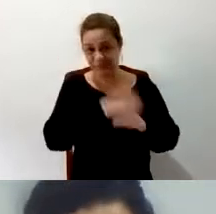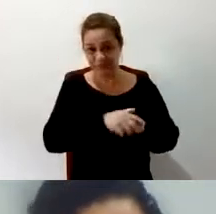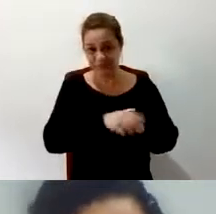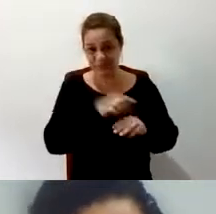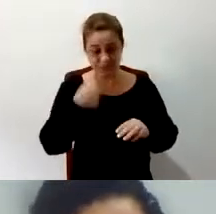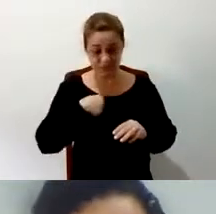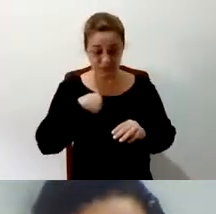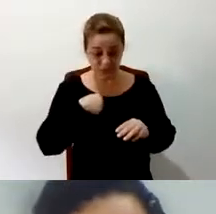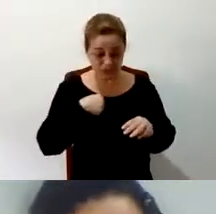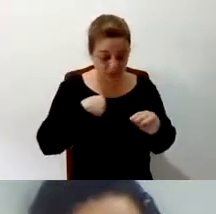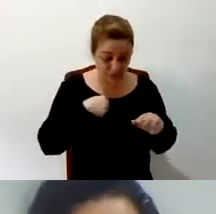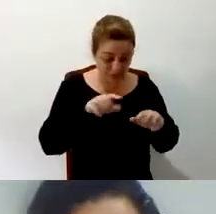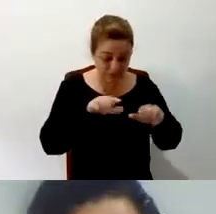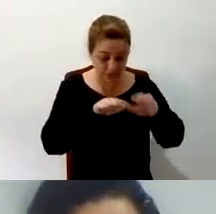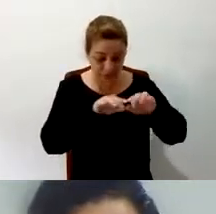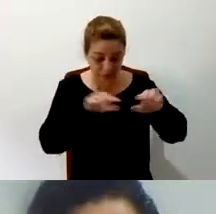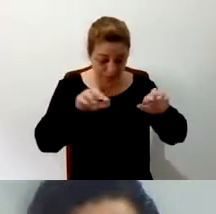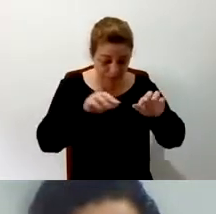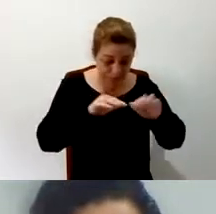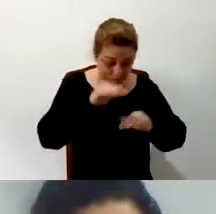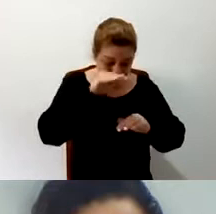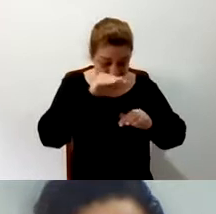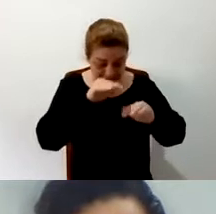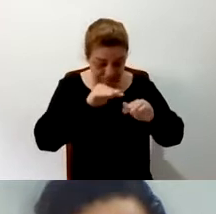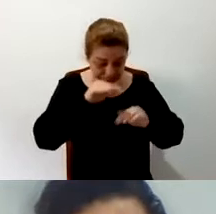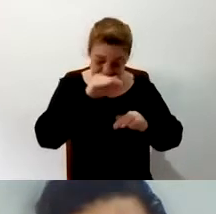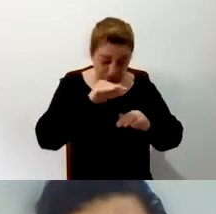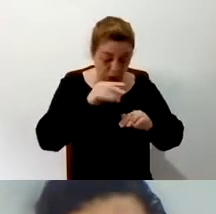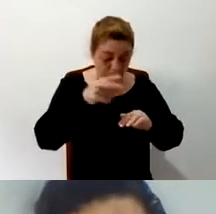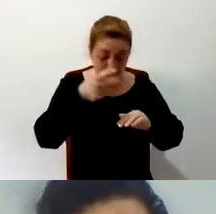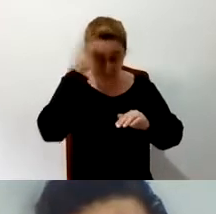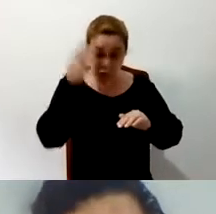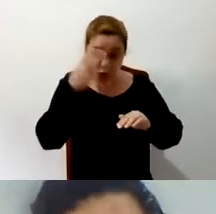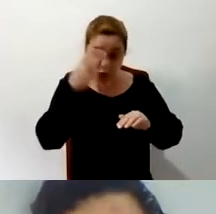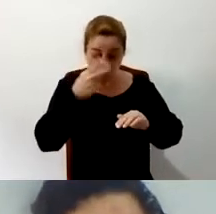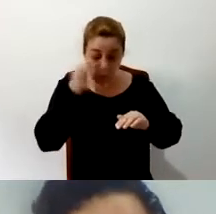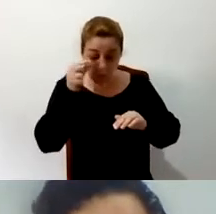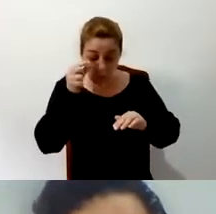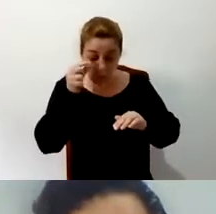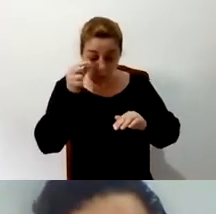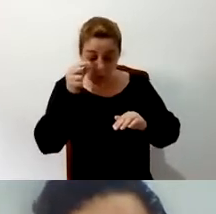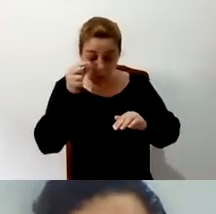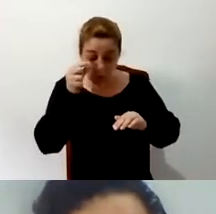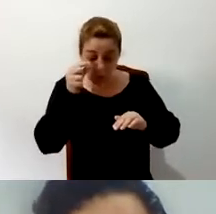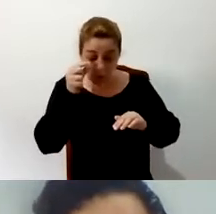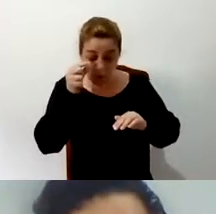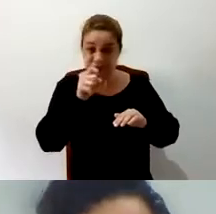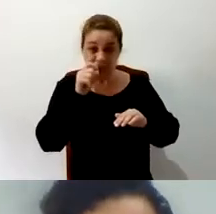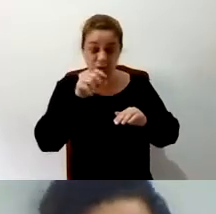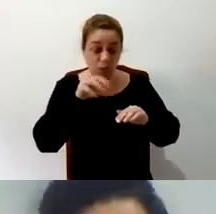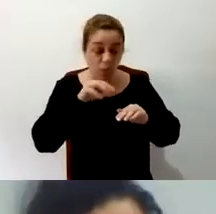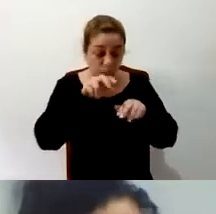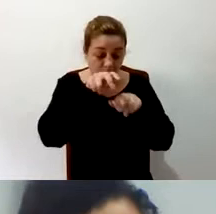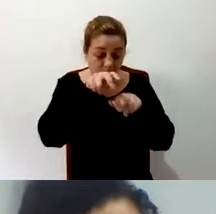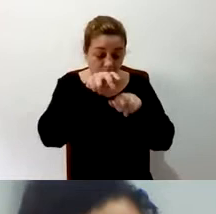fica uma coisa só. Quando tem diferença de coloração, aí a gente consegue enxergar onde termina o degrau. Mas quando não tem diferença de